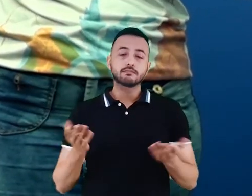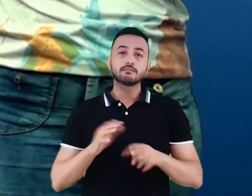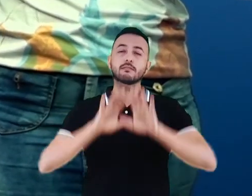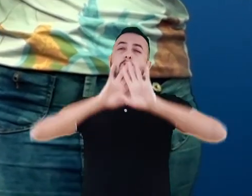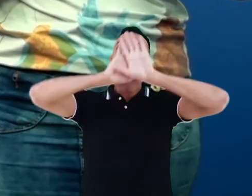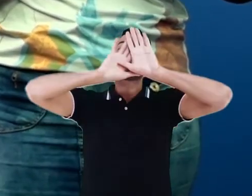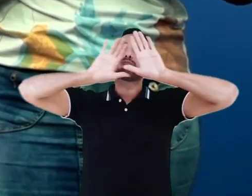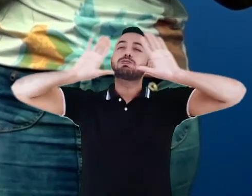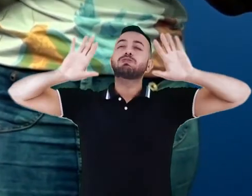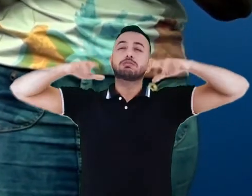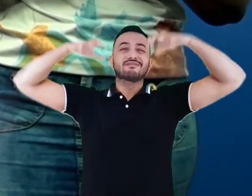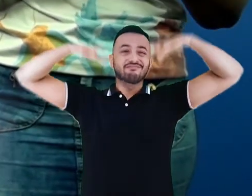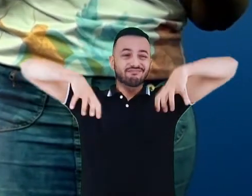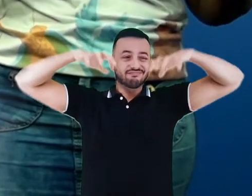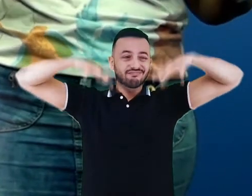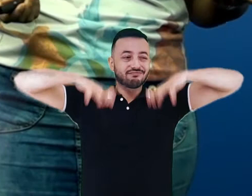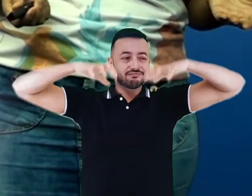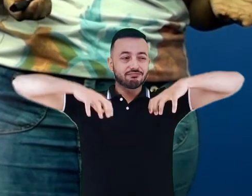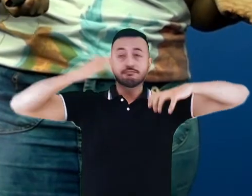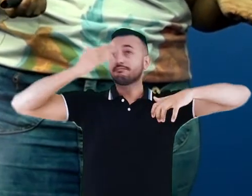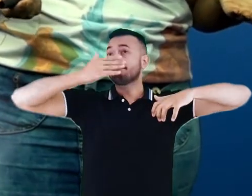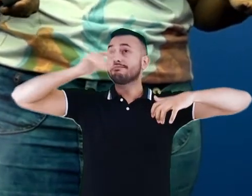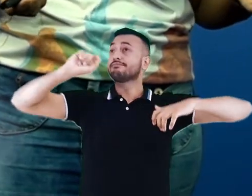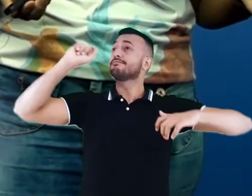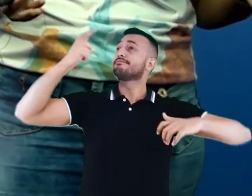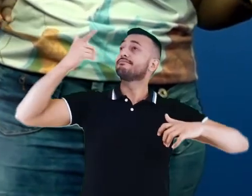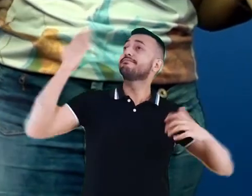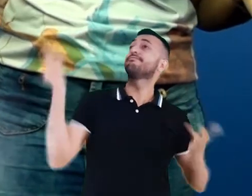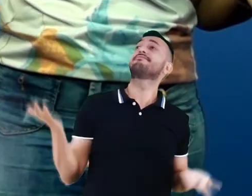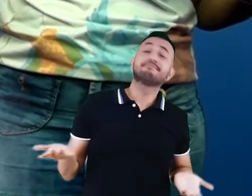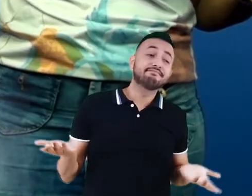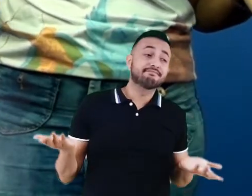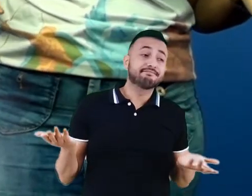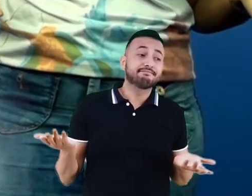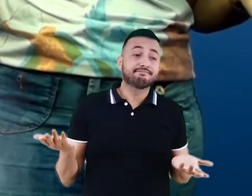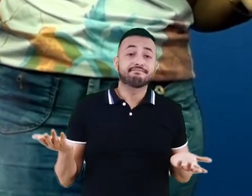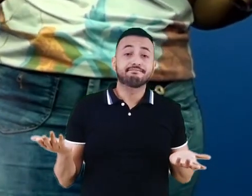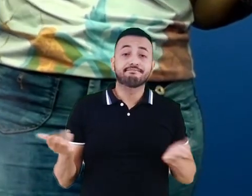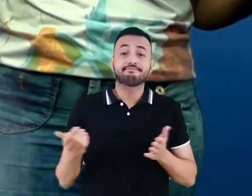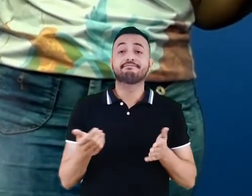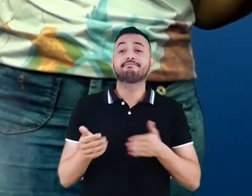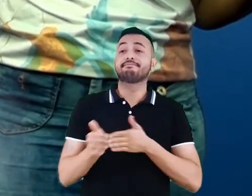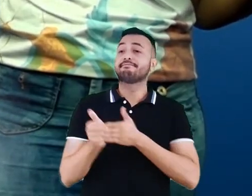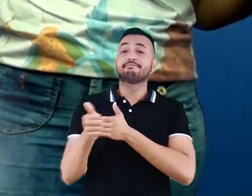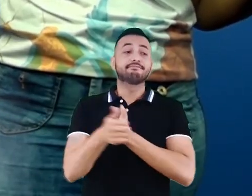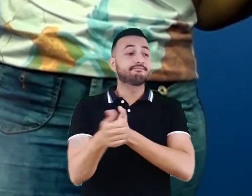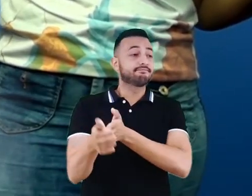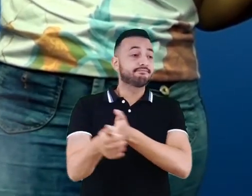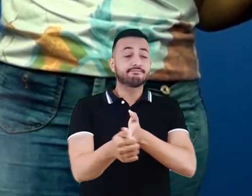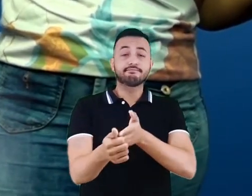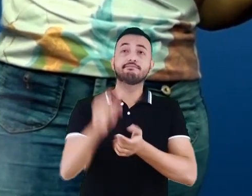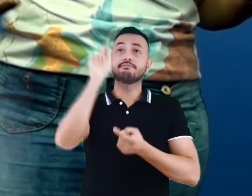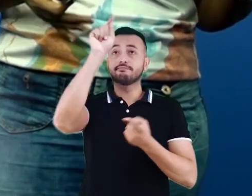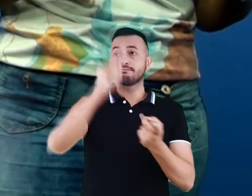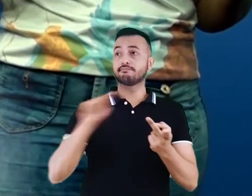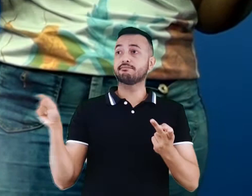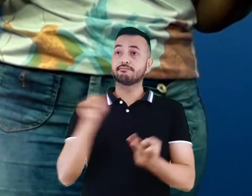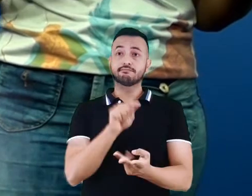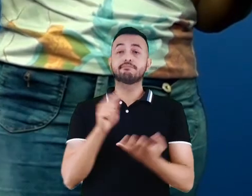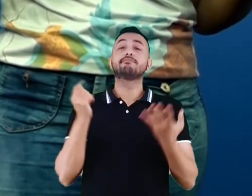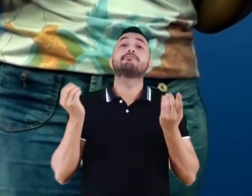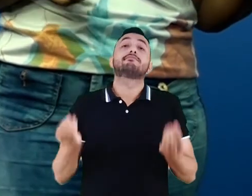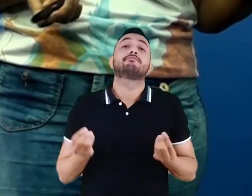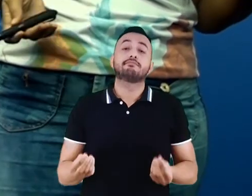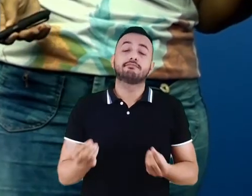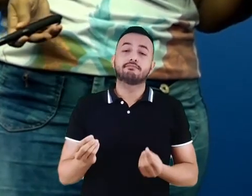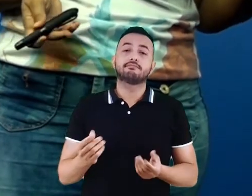um dia muito chuvoso. Não tem como saber através do sol as orientações que vai nos dar os pontos cardeais. Então a gente vai